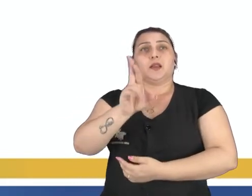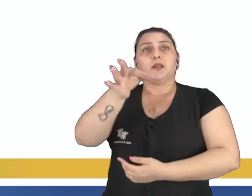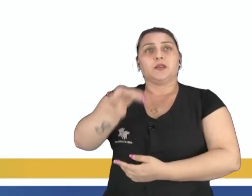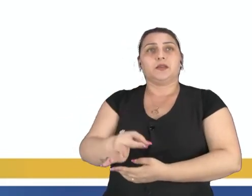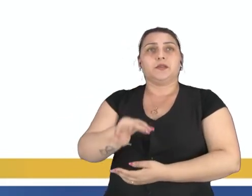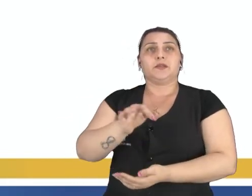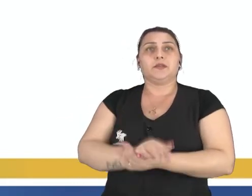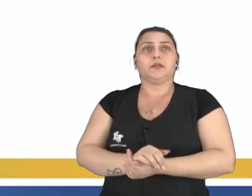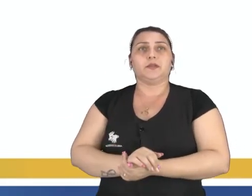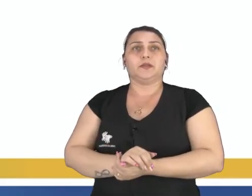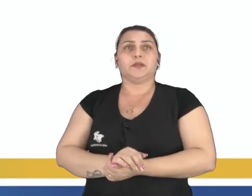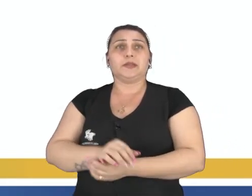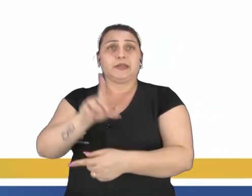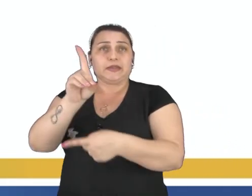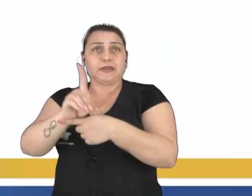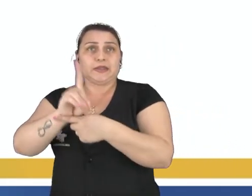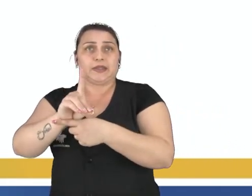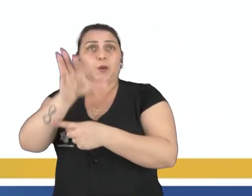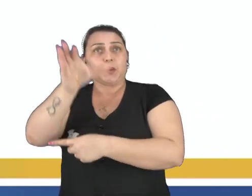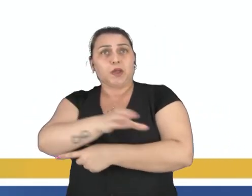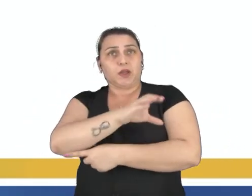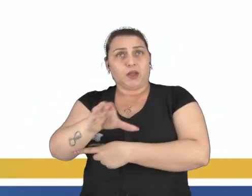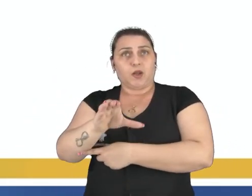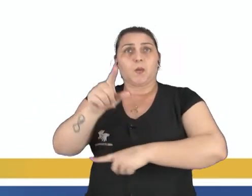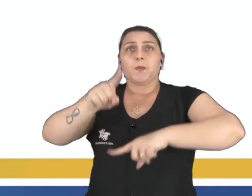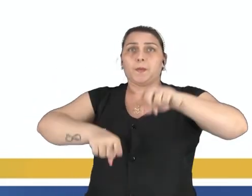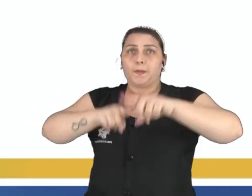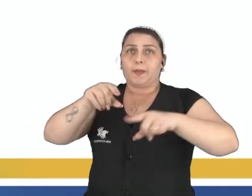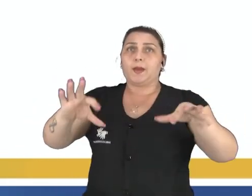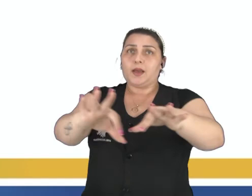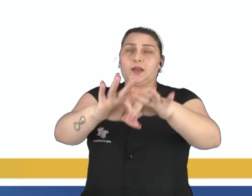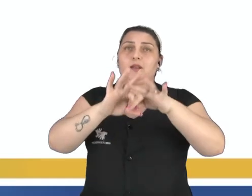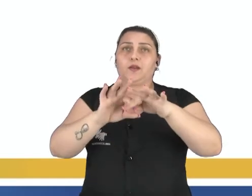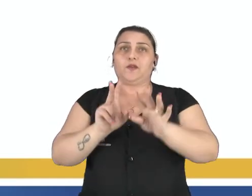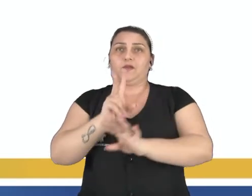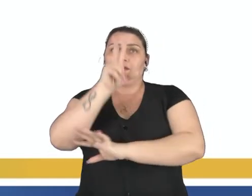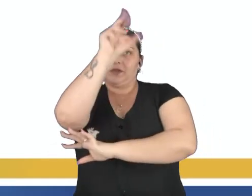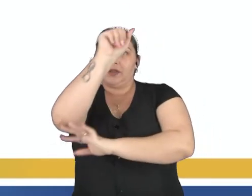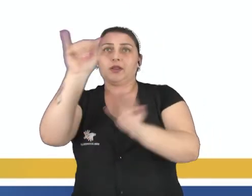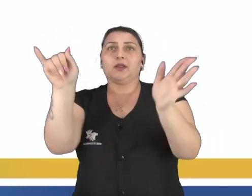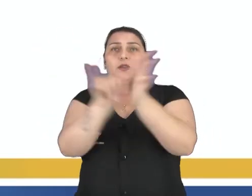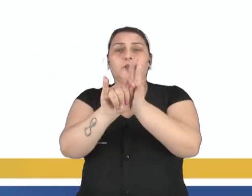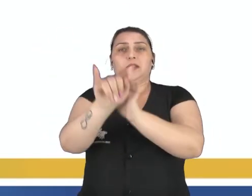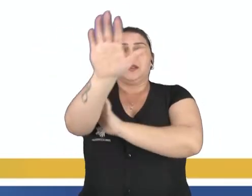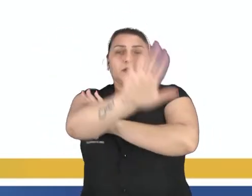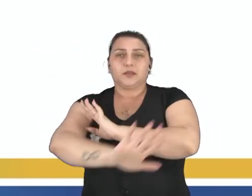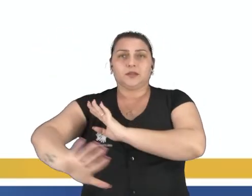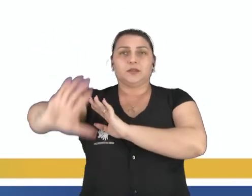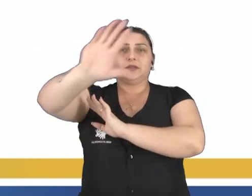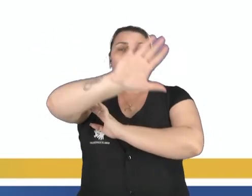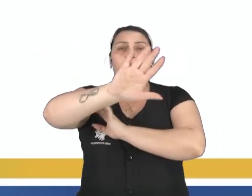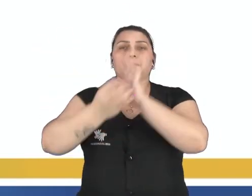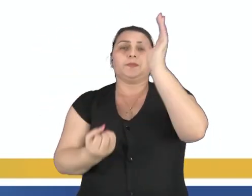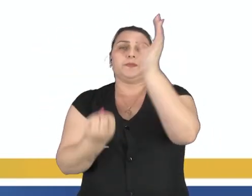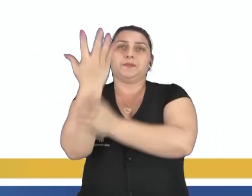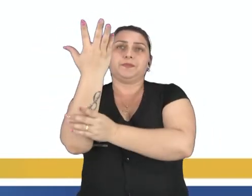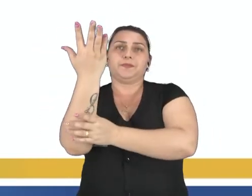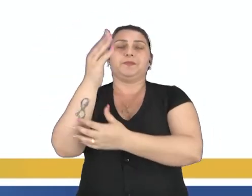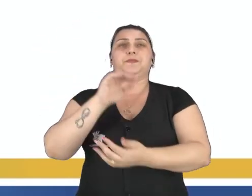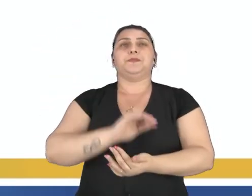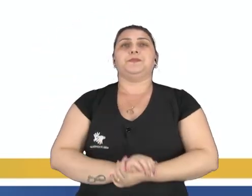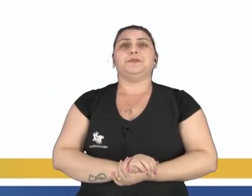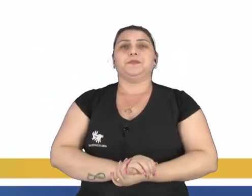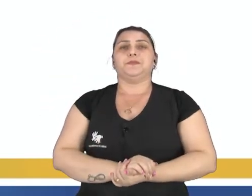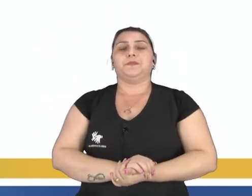é a letra D, certo? O cristianismo foi muito importante para o surgimento desses estados nacionais